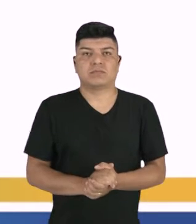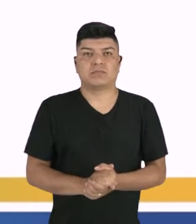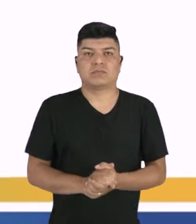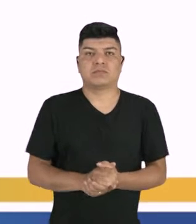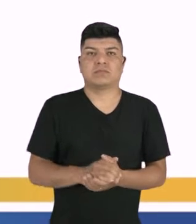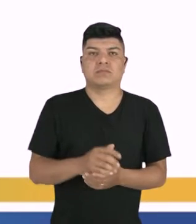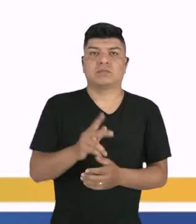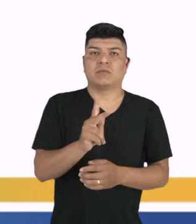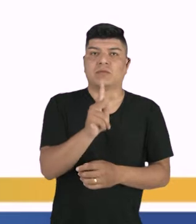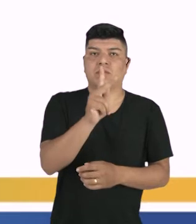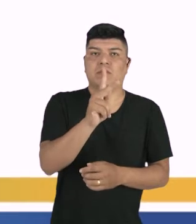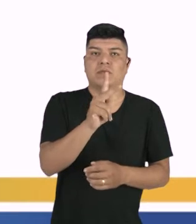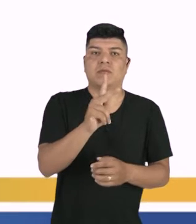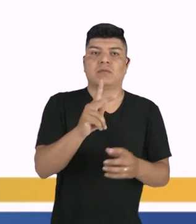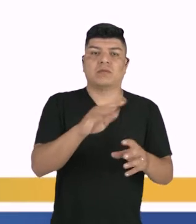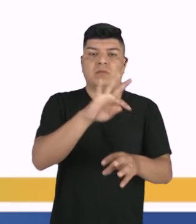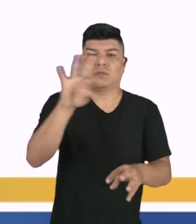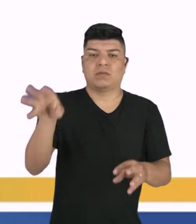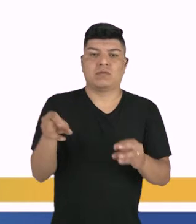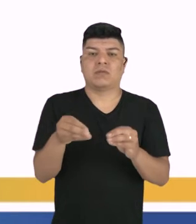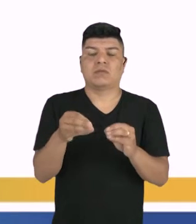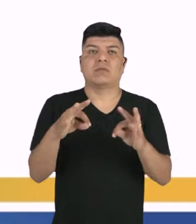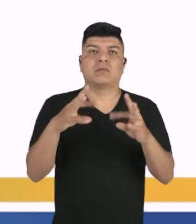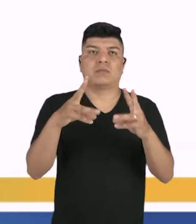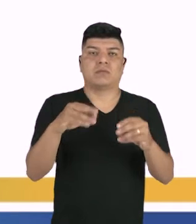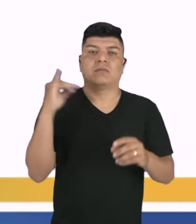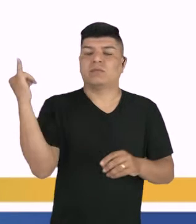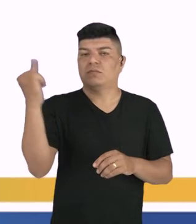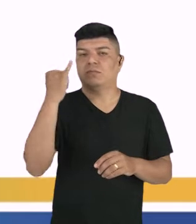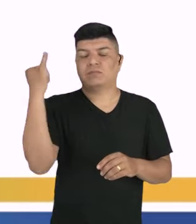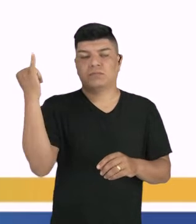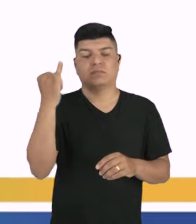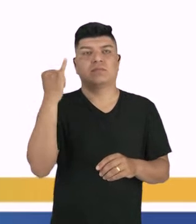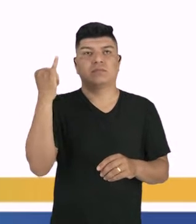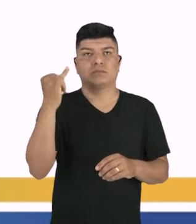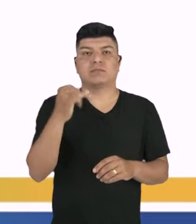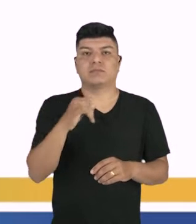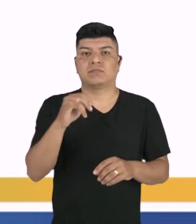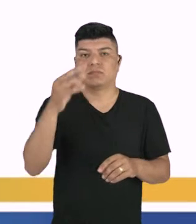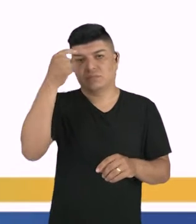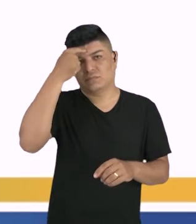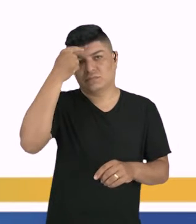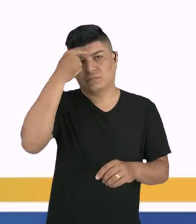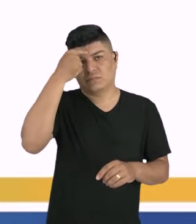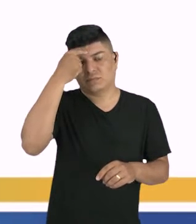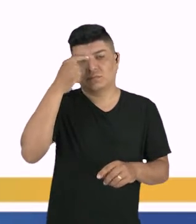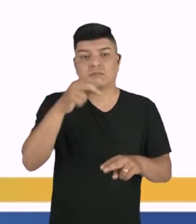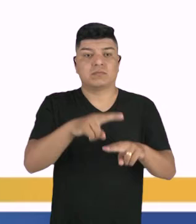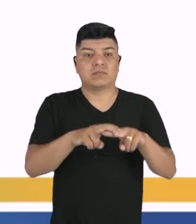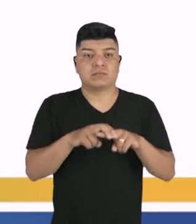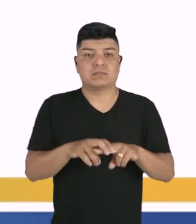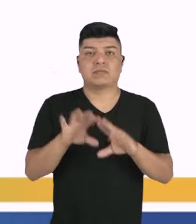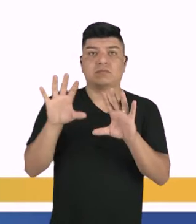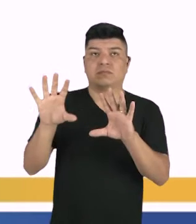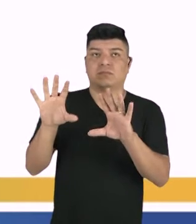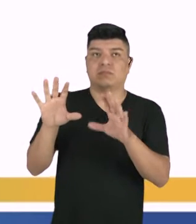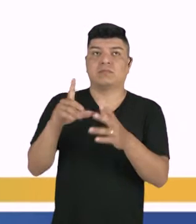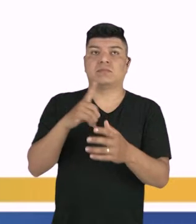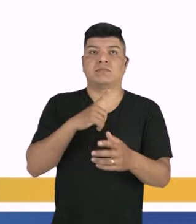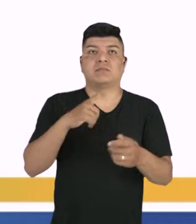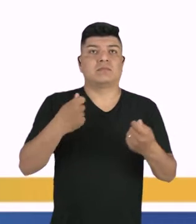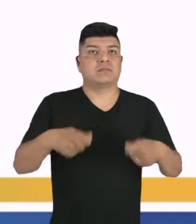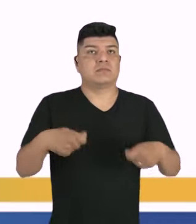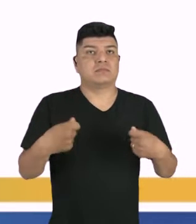k pertencente aos inteiros. Então isso é importante você ter bem em mente. Então, de acordo com o quadrante, nós